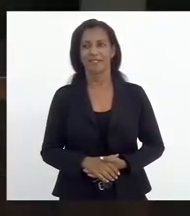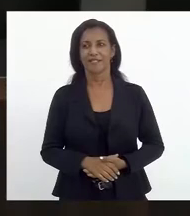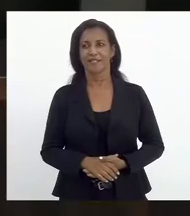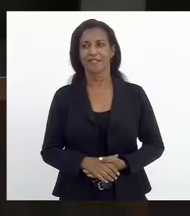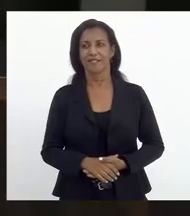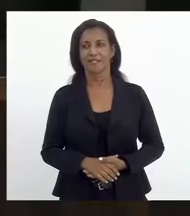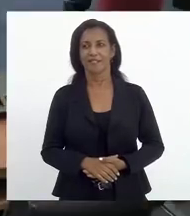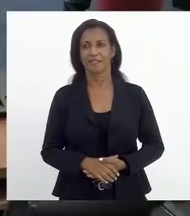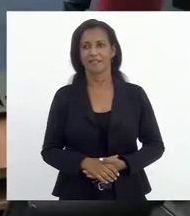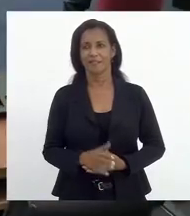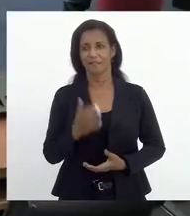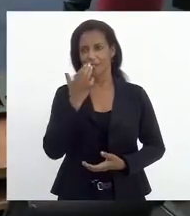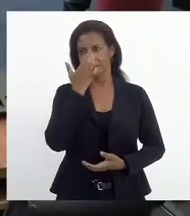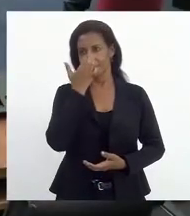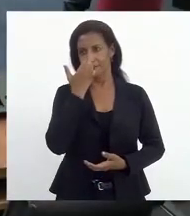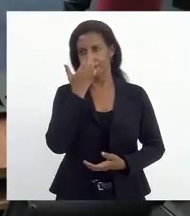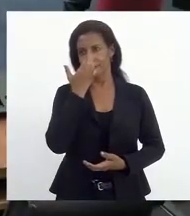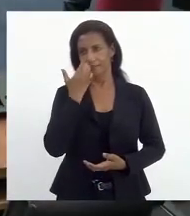Muito bom.